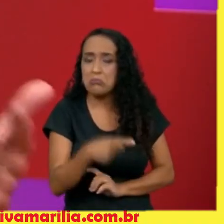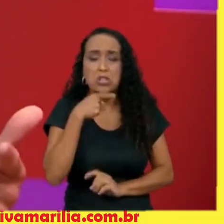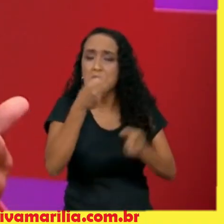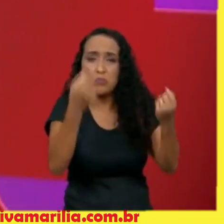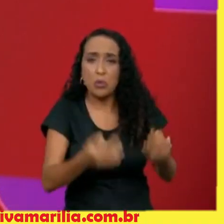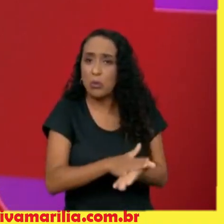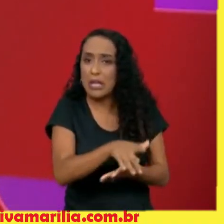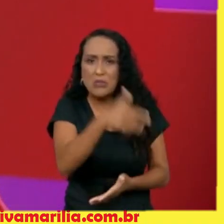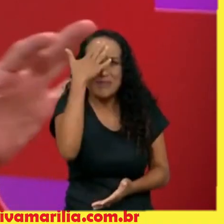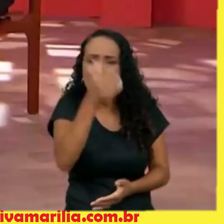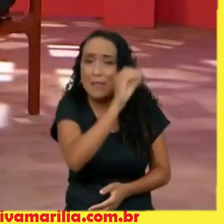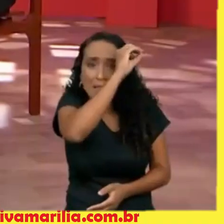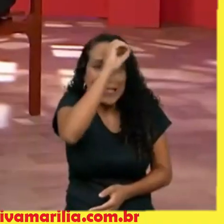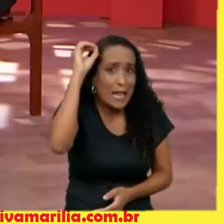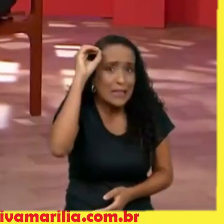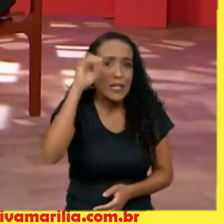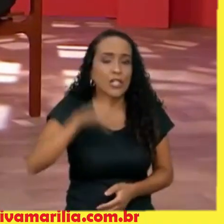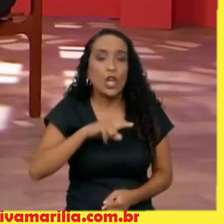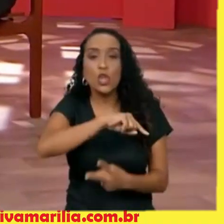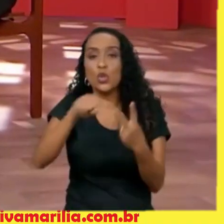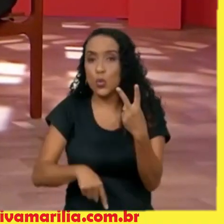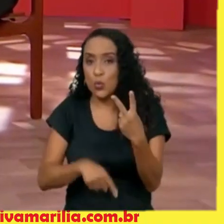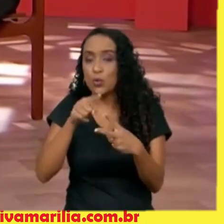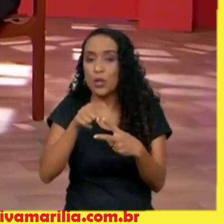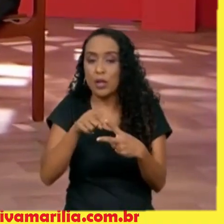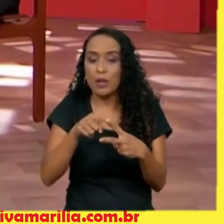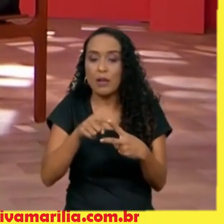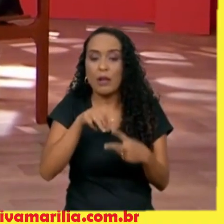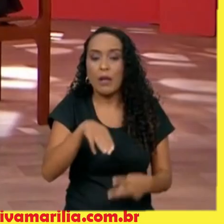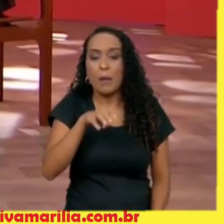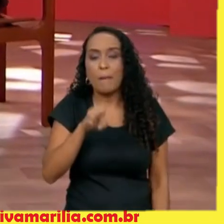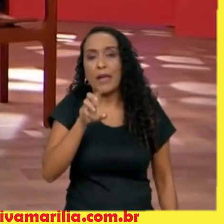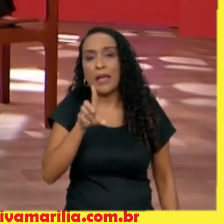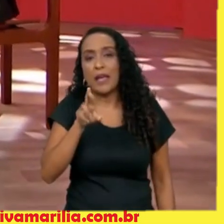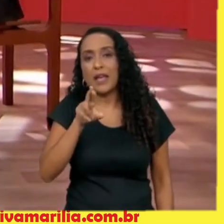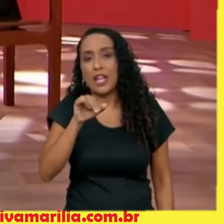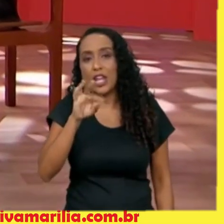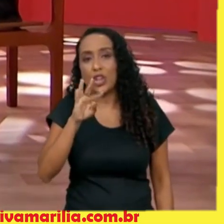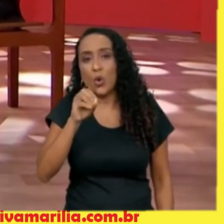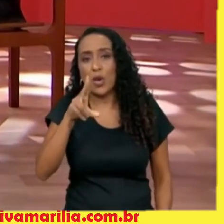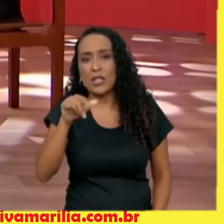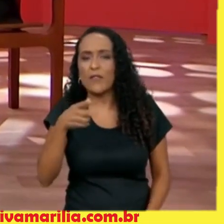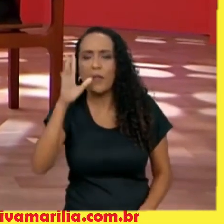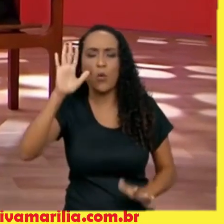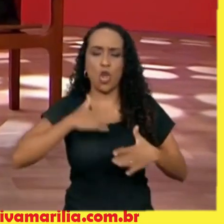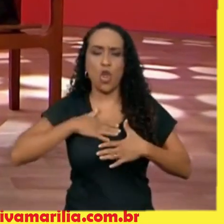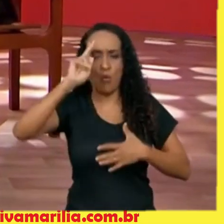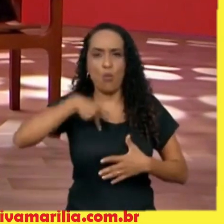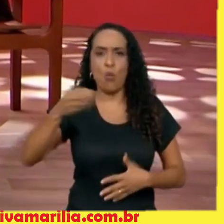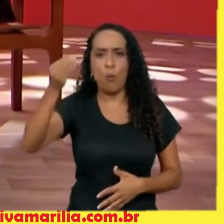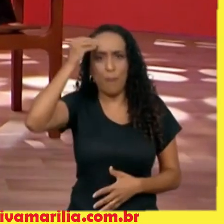ele, então ele não sabe. Ele tem 2 coisas aí. Numa coisa de meritocracia, ele diz, eu sou o culpado disso, e aí você enfia uma